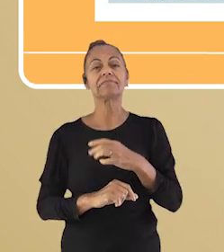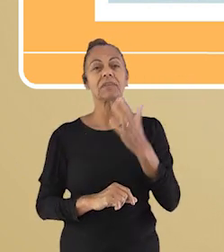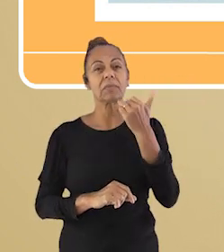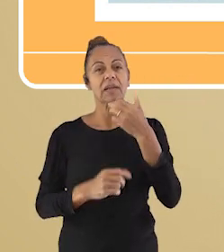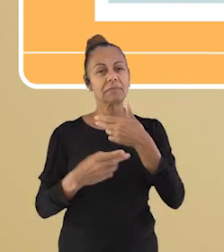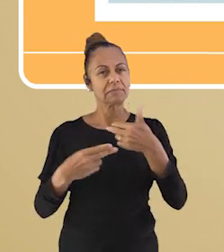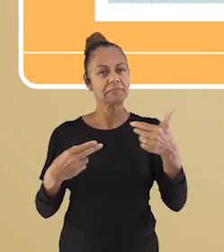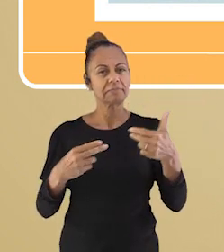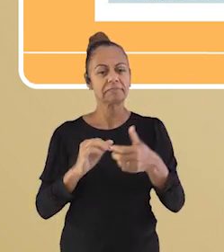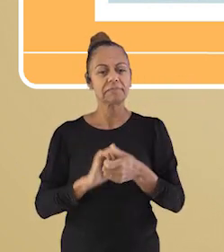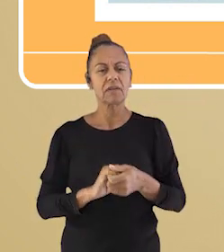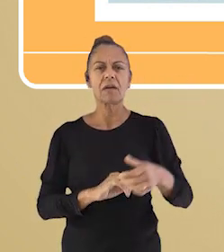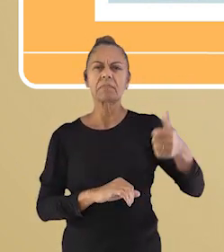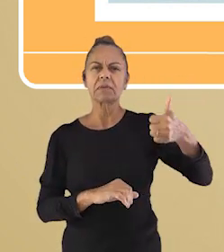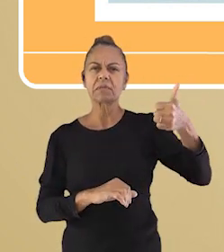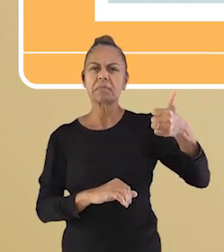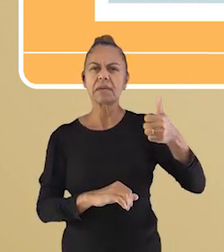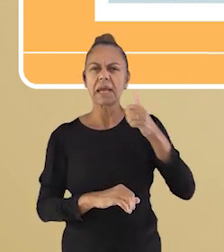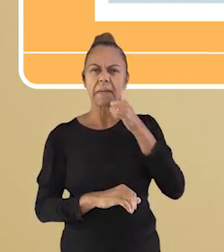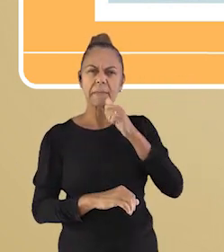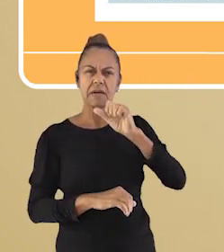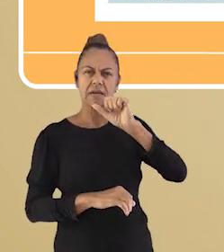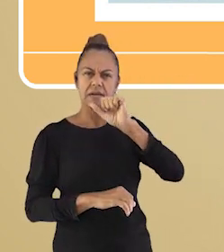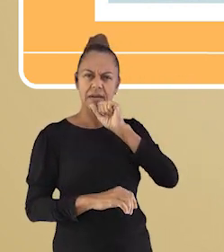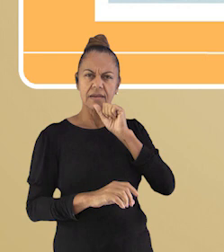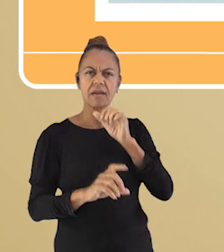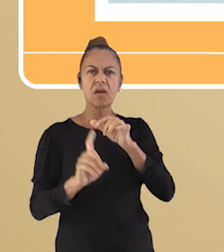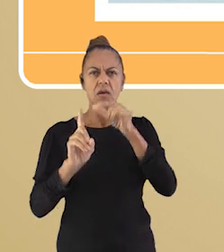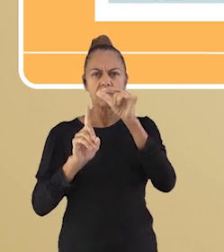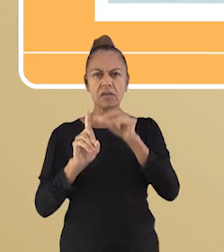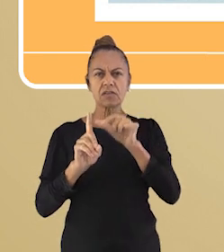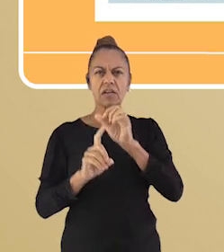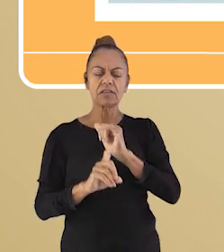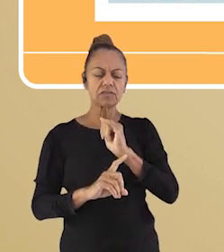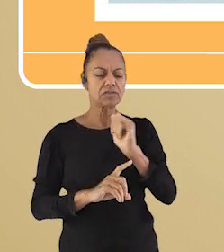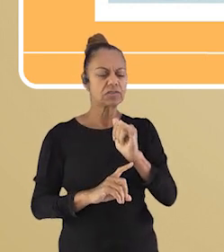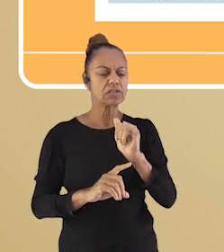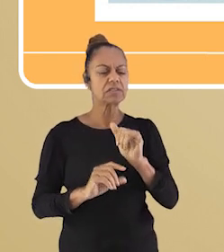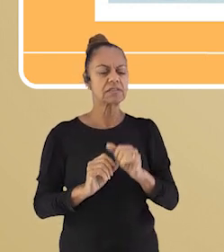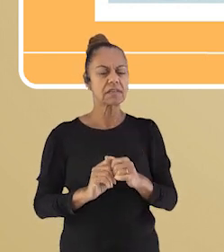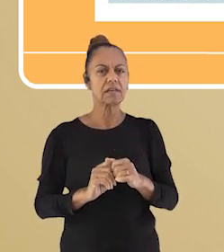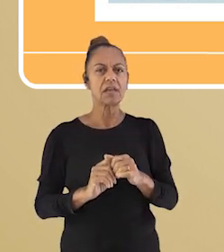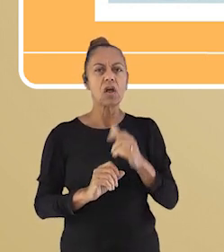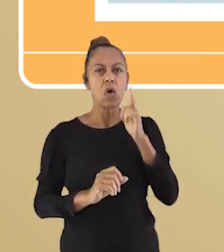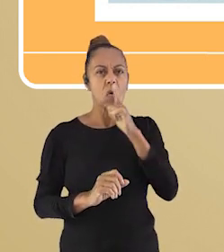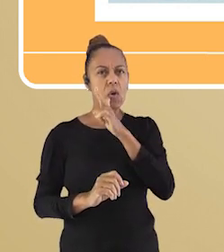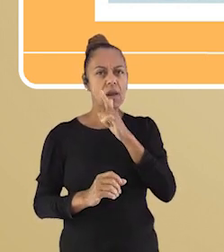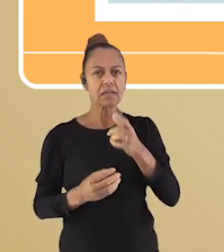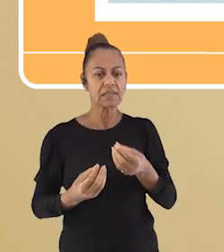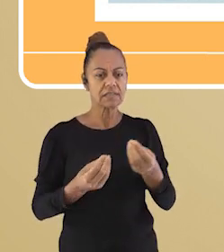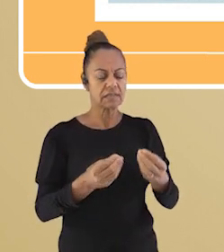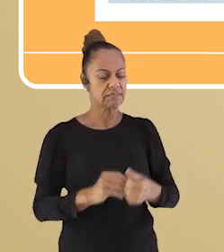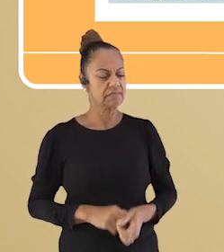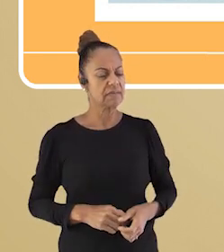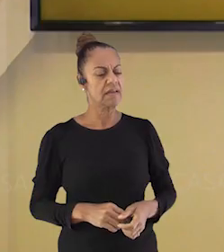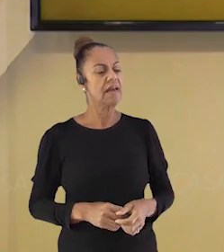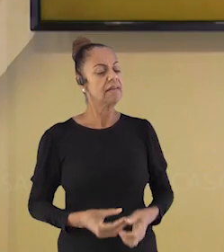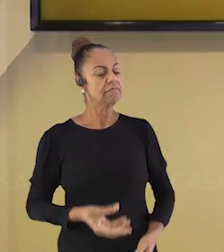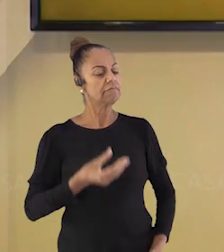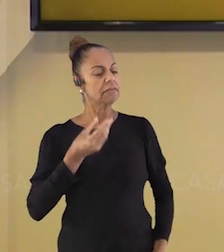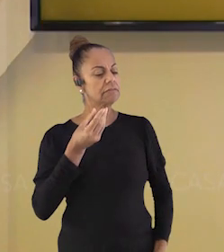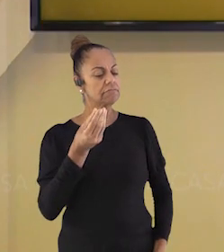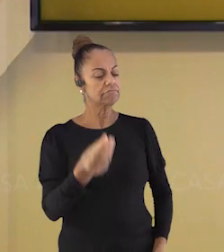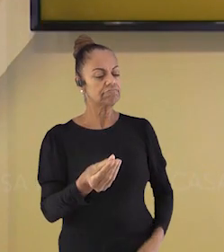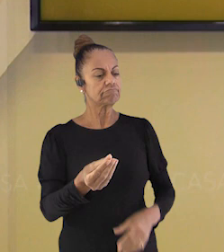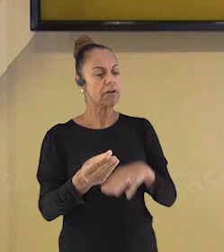alimentação. Na primeira, olha o que diz a mãe do nosso personagem quando ela entrega o lanche para a criança.